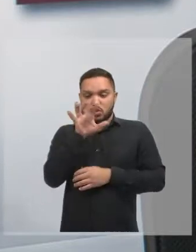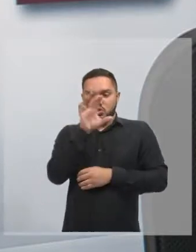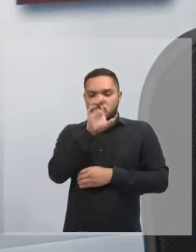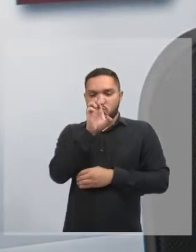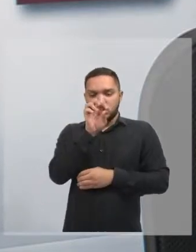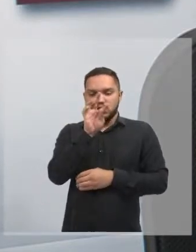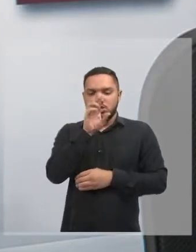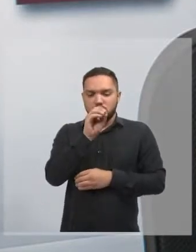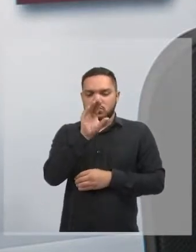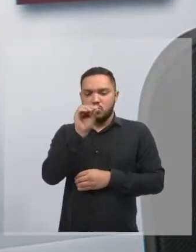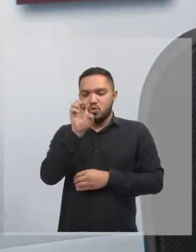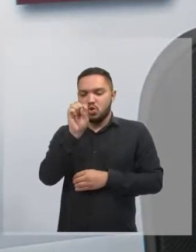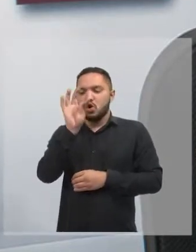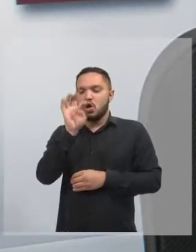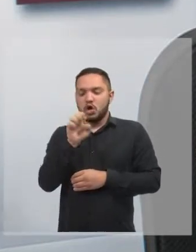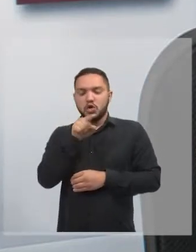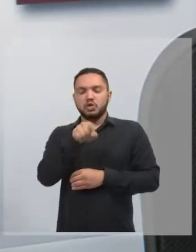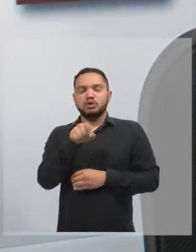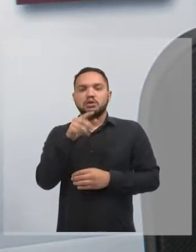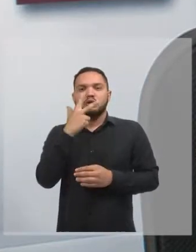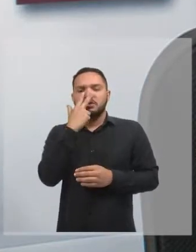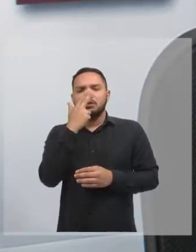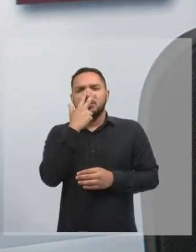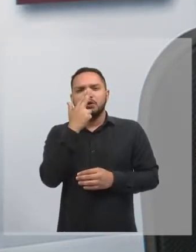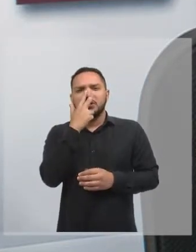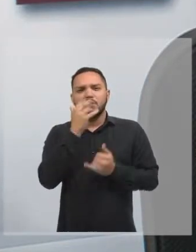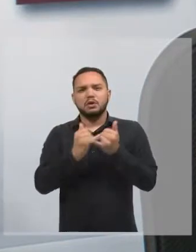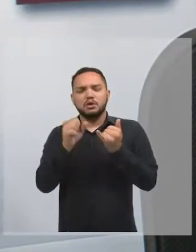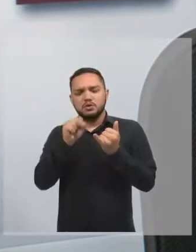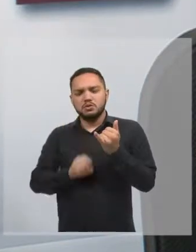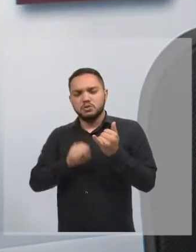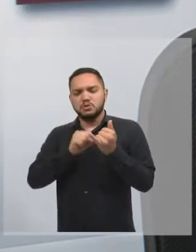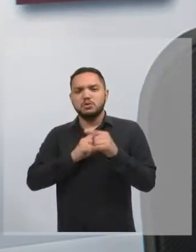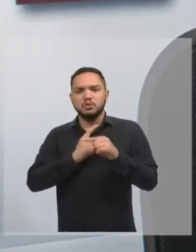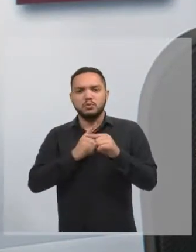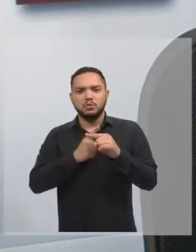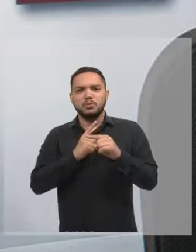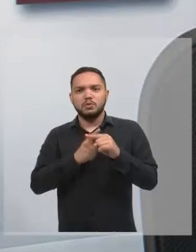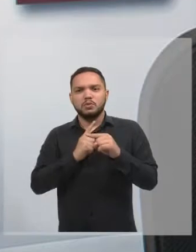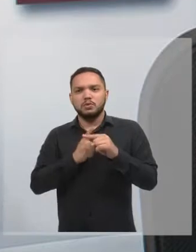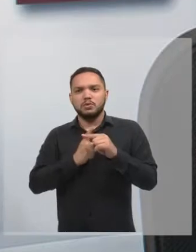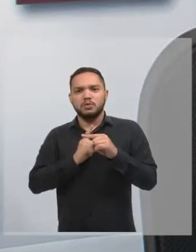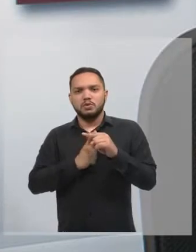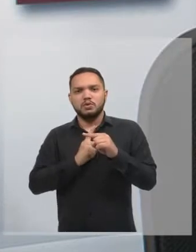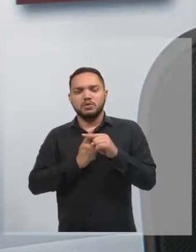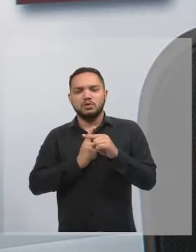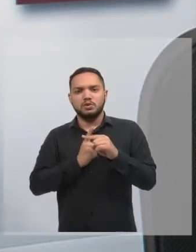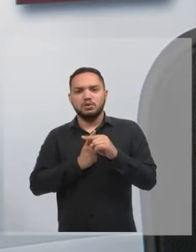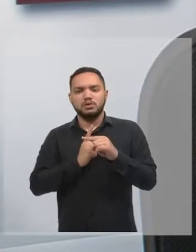centro-oeste, ela hoje já começa a ficar com um modelo parecido do sul, até mesmo pela colonização